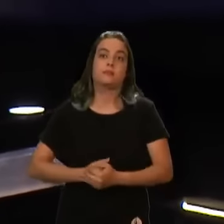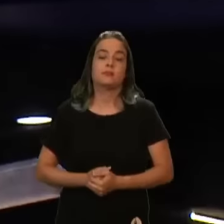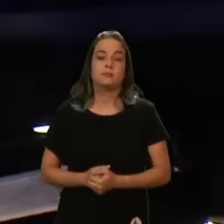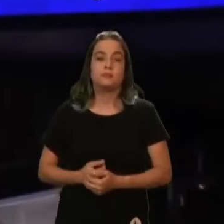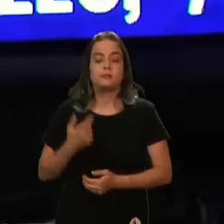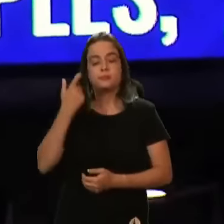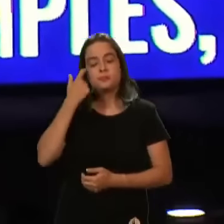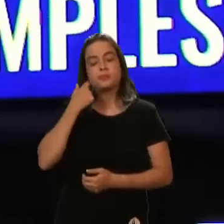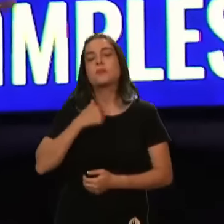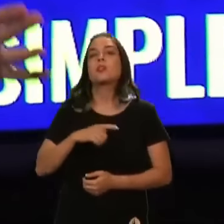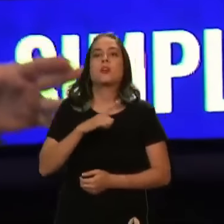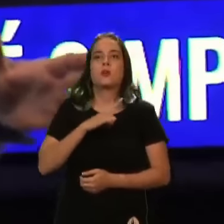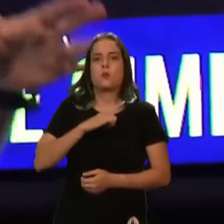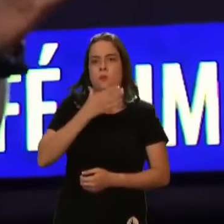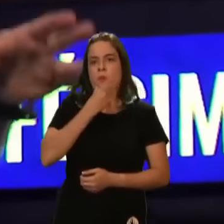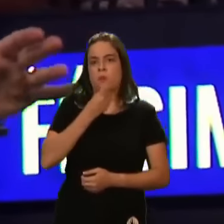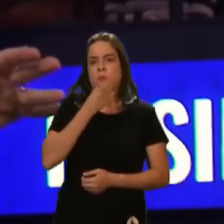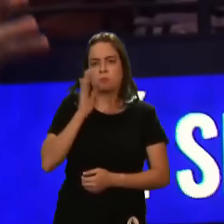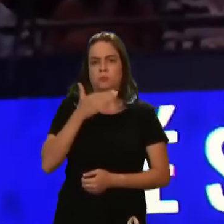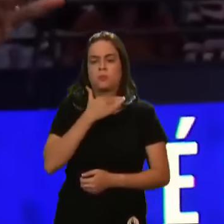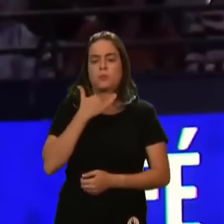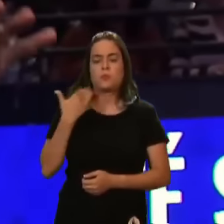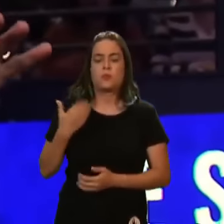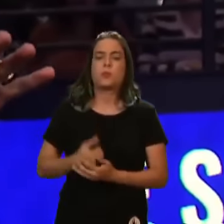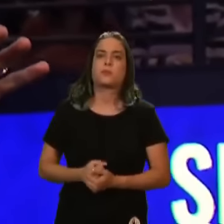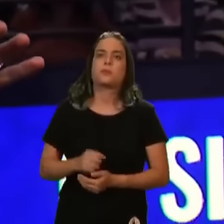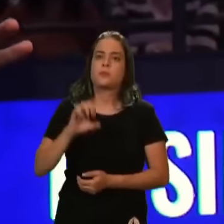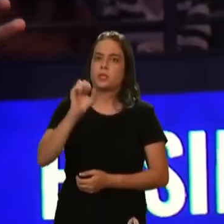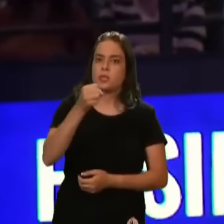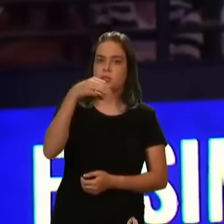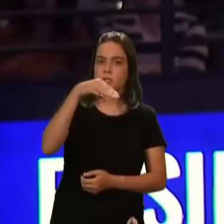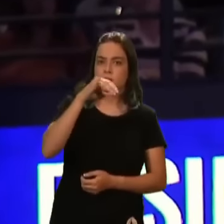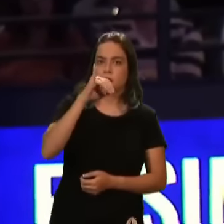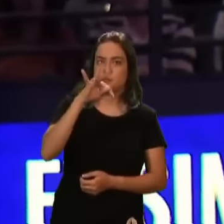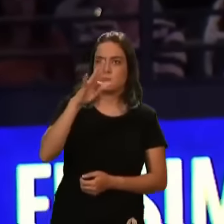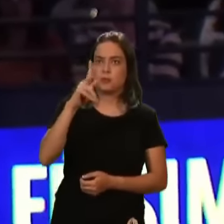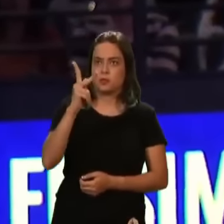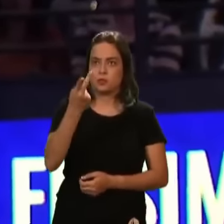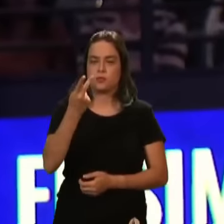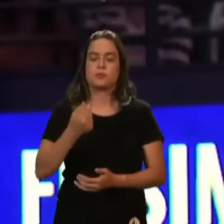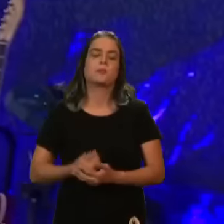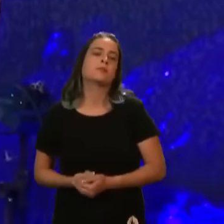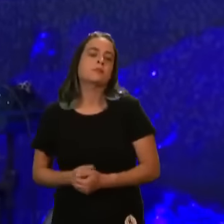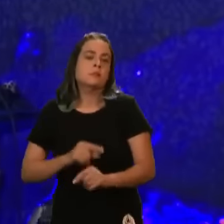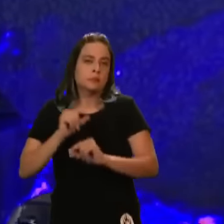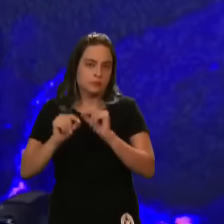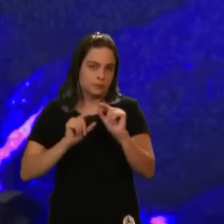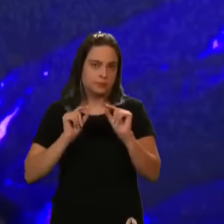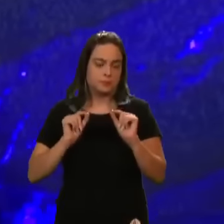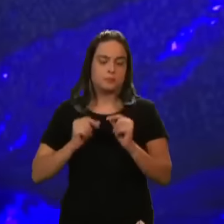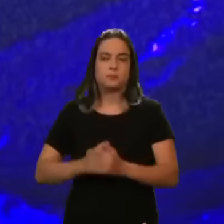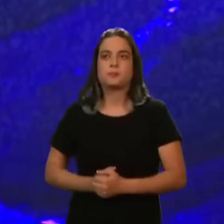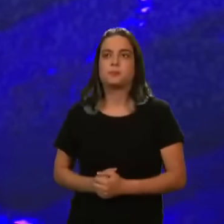Tinha um homem de Deus, gente, já morreu, chamado Smith Wigglesworth. Smith Wigglesworth era um homem.